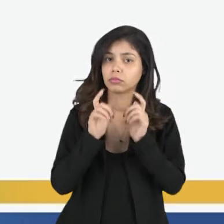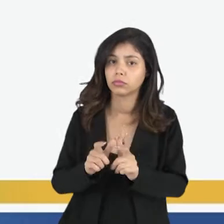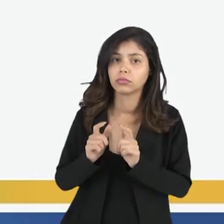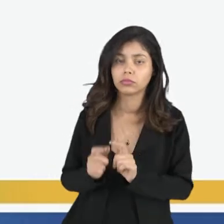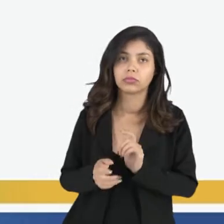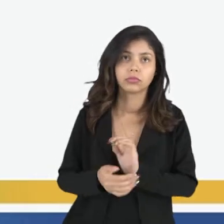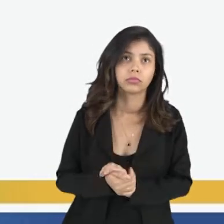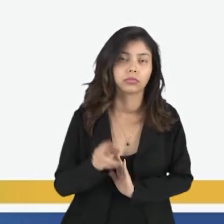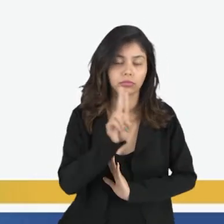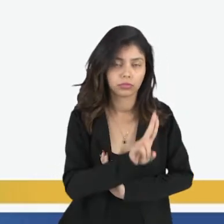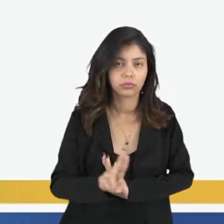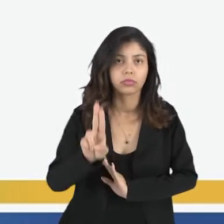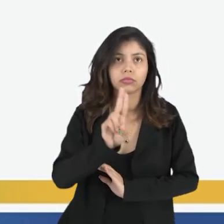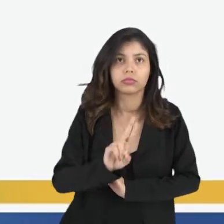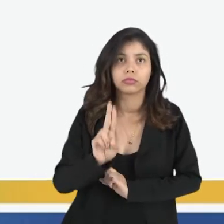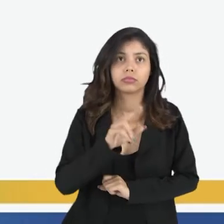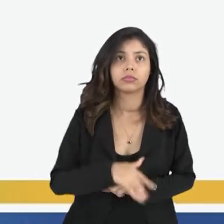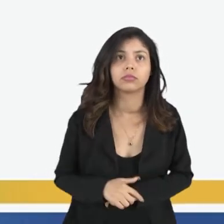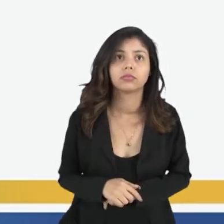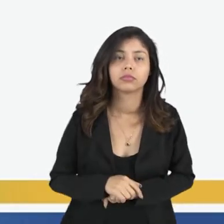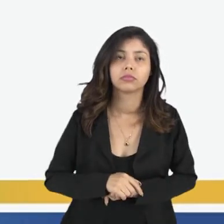se é utilizado